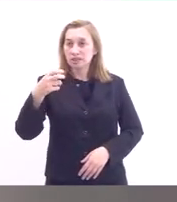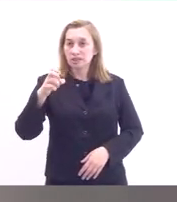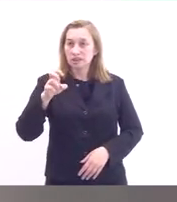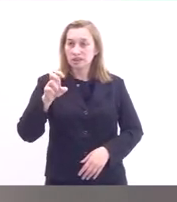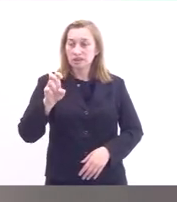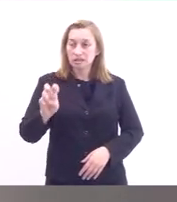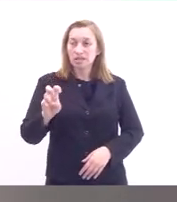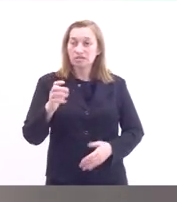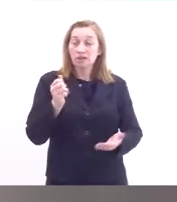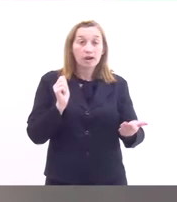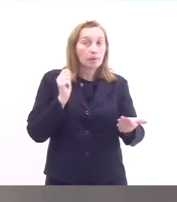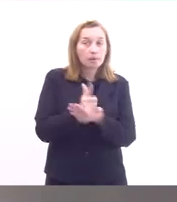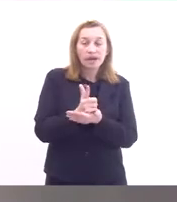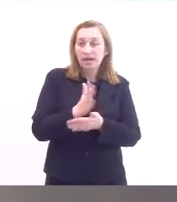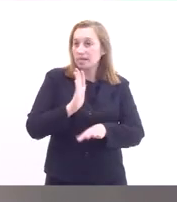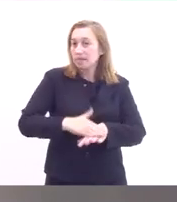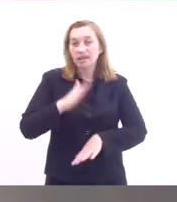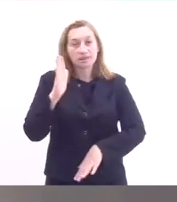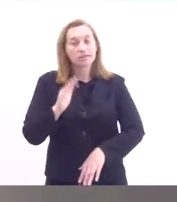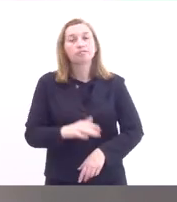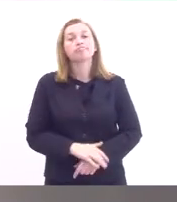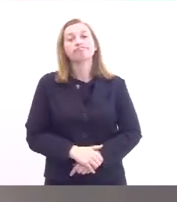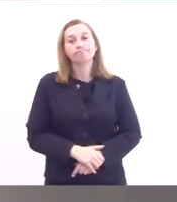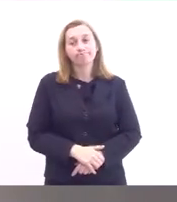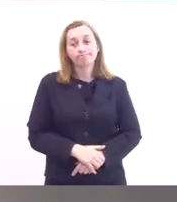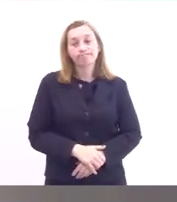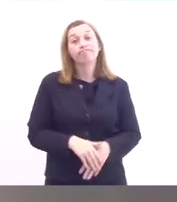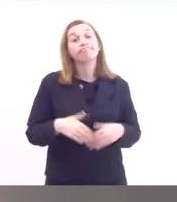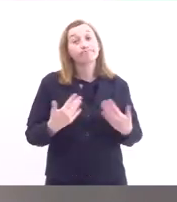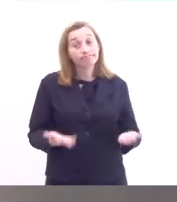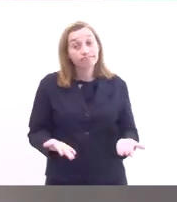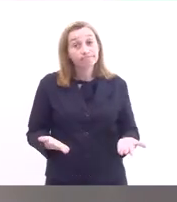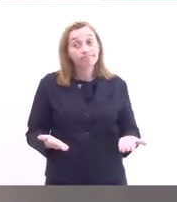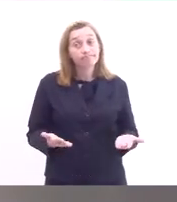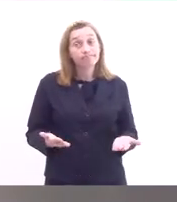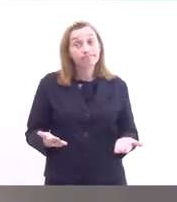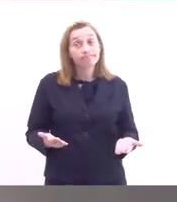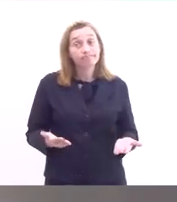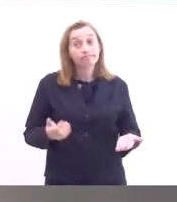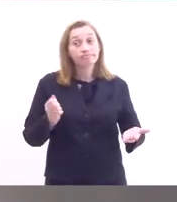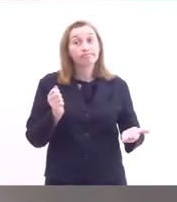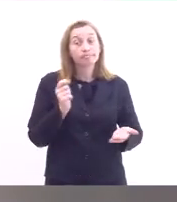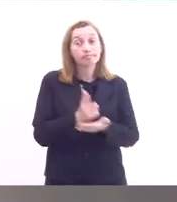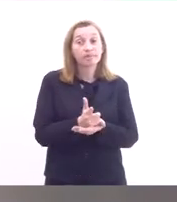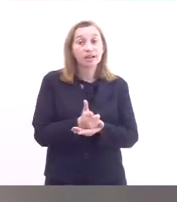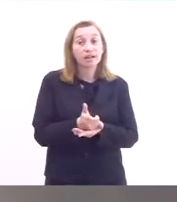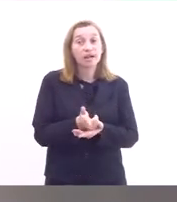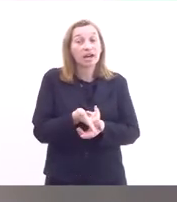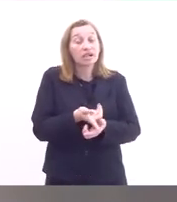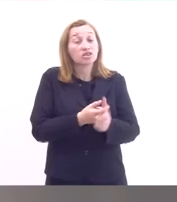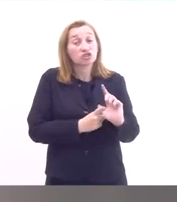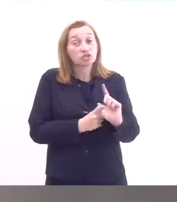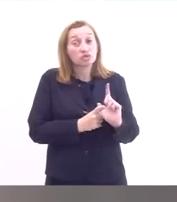ele cheio, IPCA mais 4. Né? Então nós vamos pagar um serviço de dívida